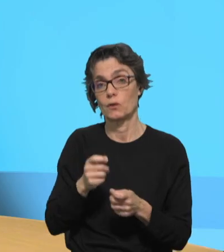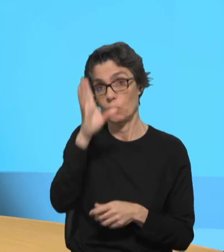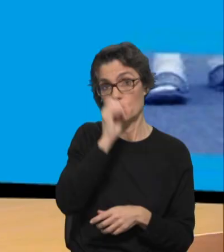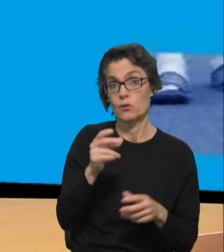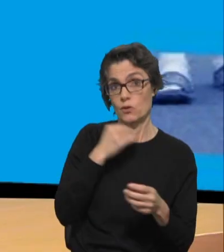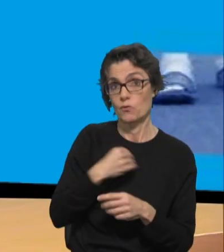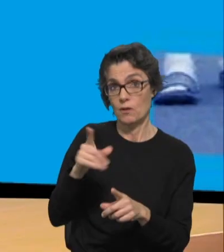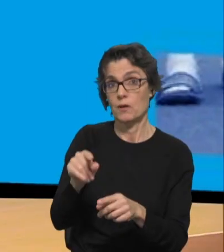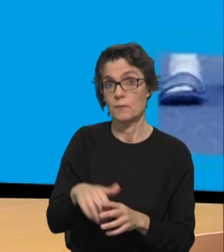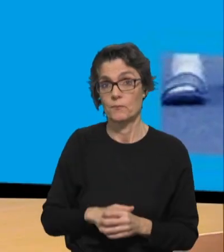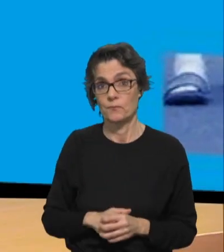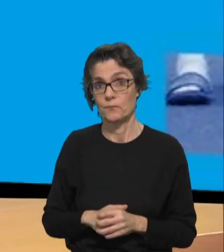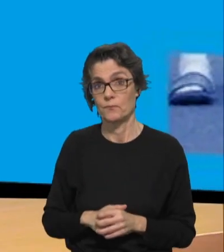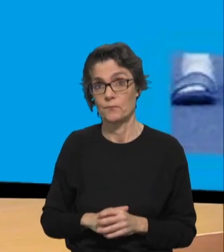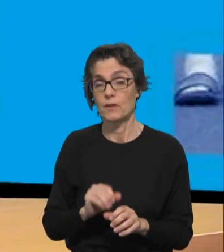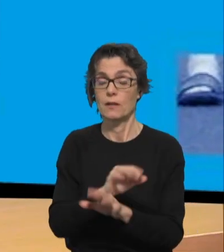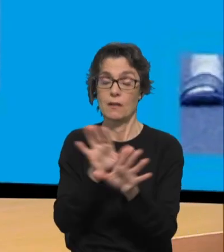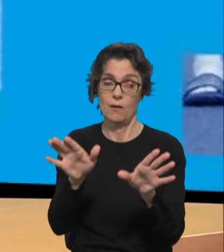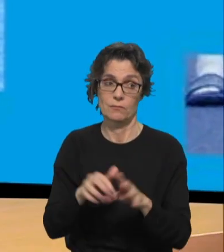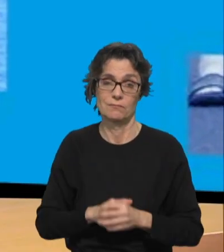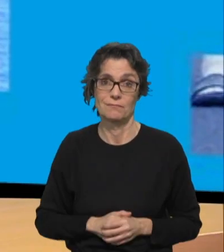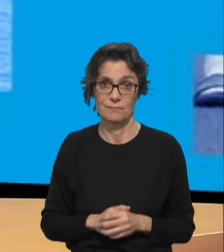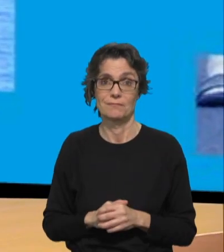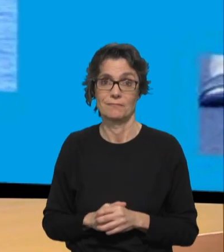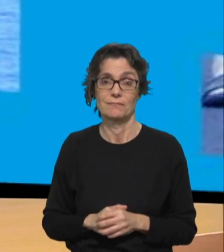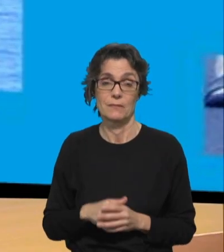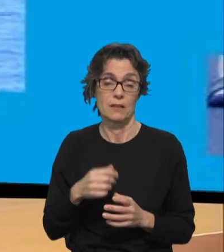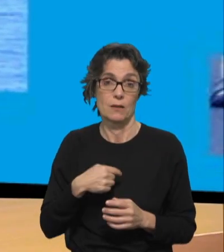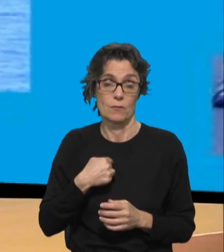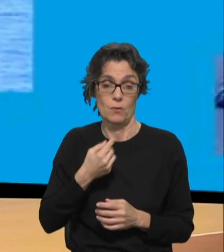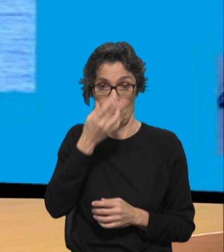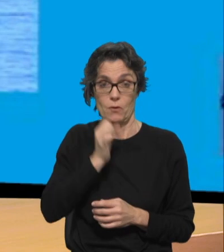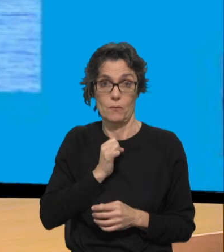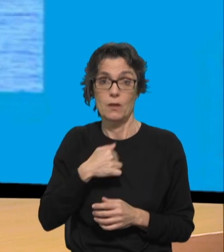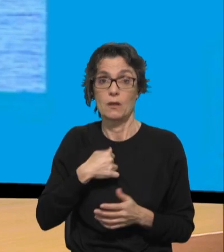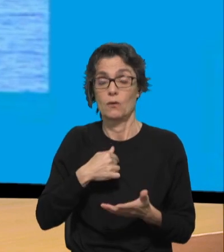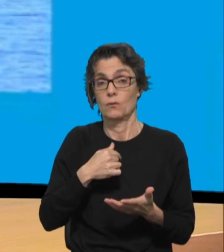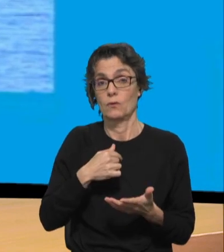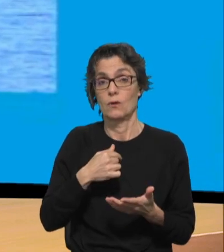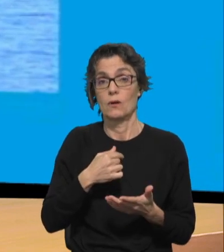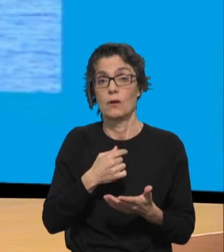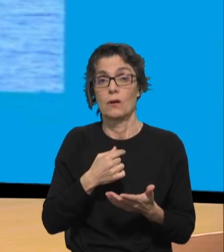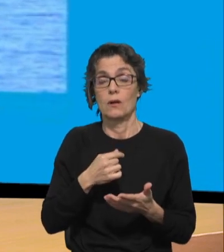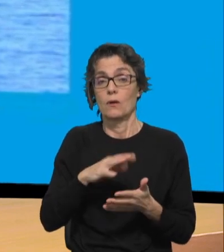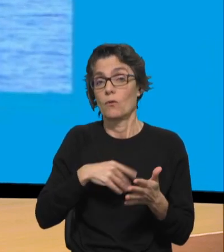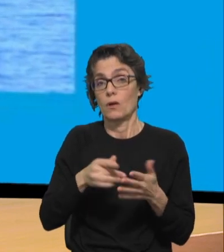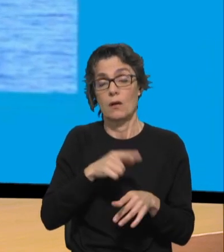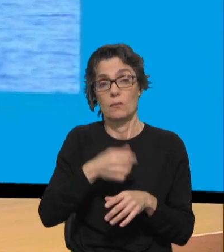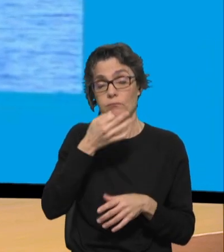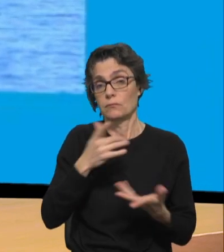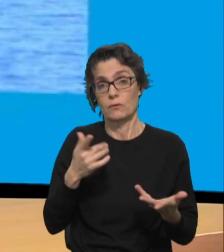dúvida, e naquilo que a mim pessoalmente me diz respeito, repito, eu tenho o horário completo no Serviço Nacional de Saúde e, portanto, sou dos que